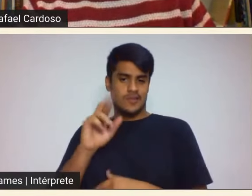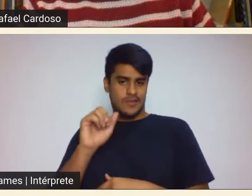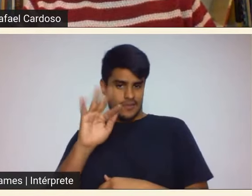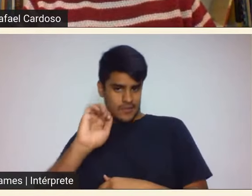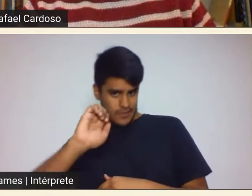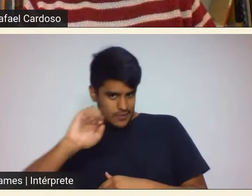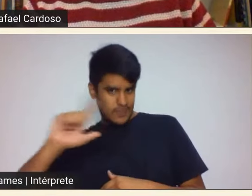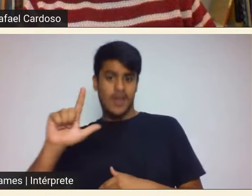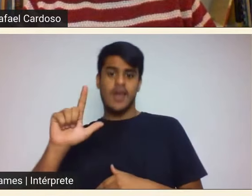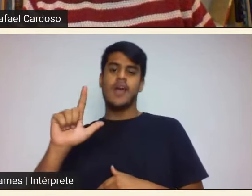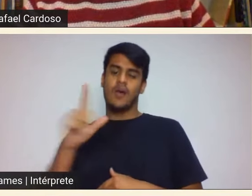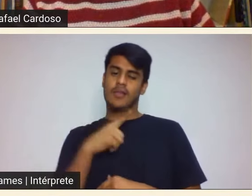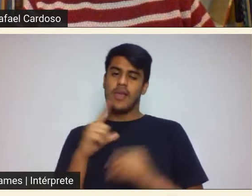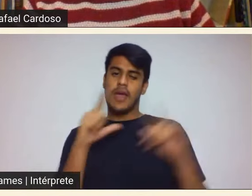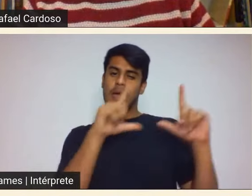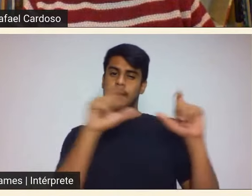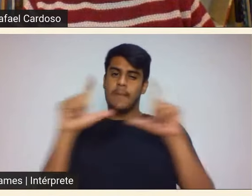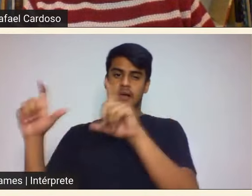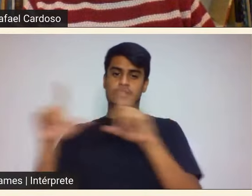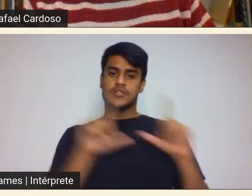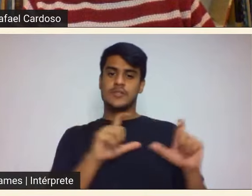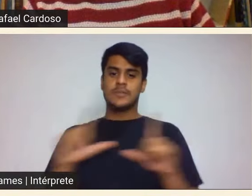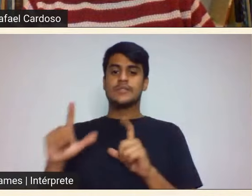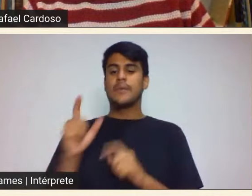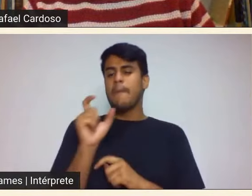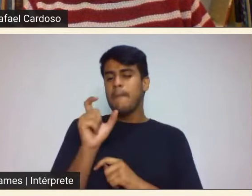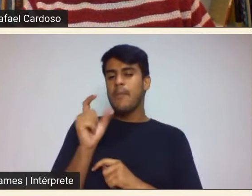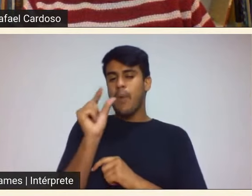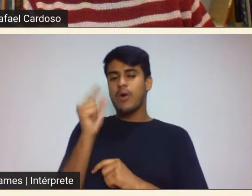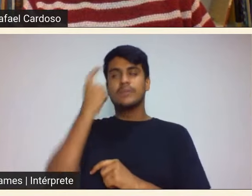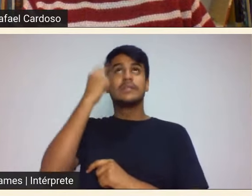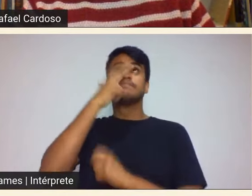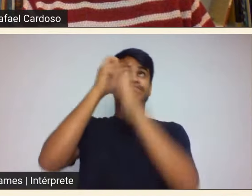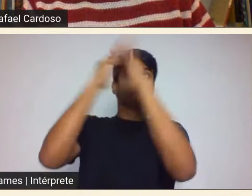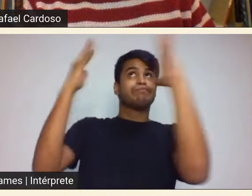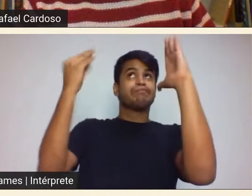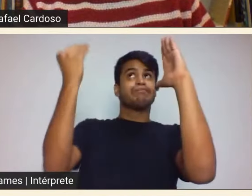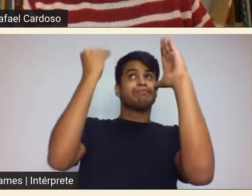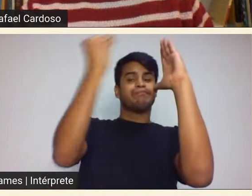poucas imagens que têm moldado o nosso imaginário. Enfim.